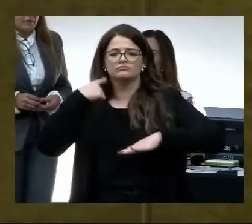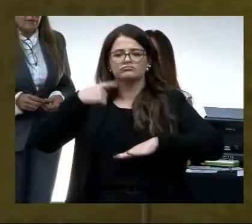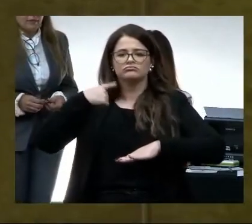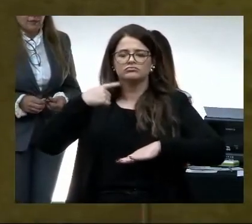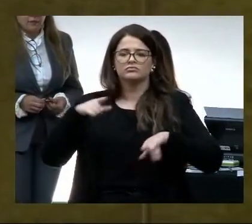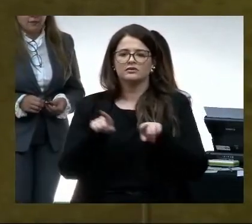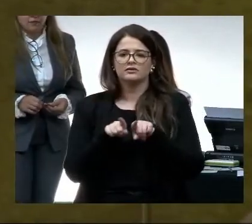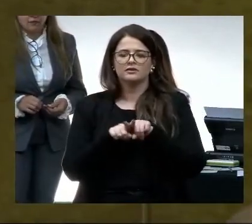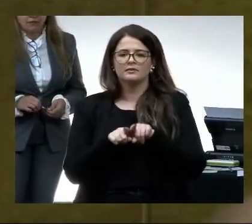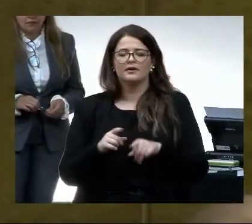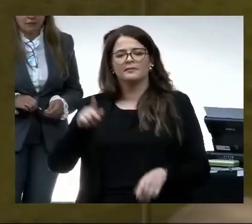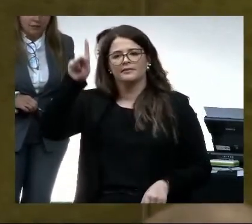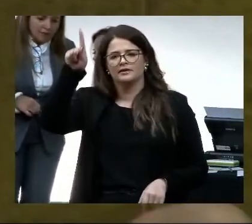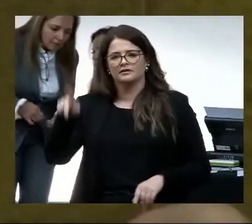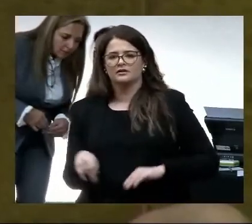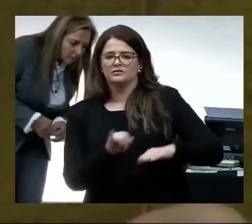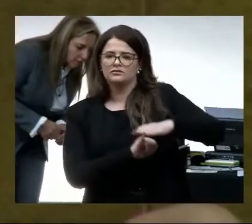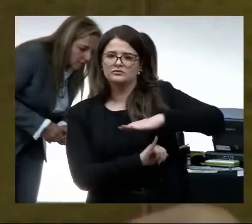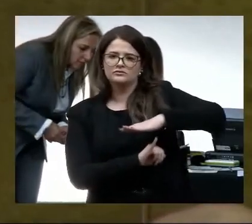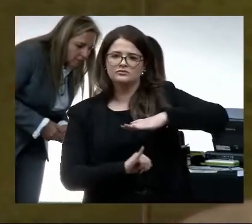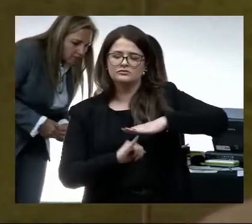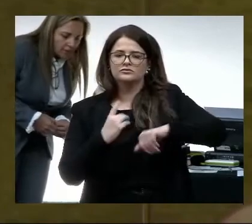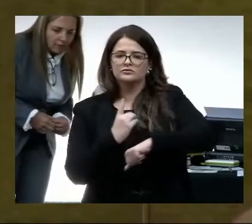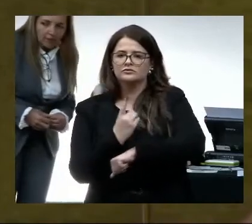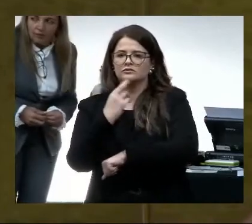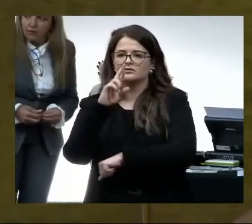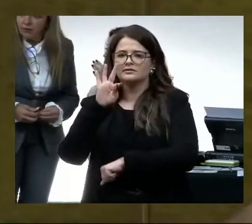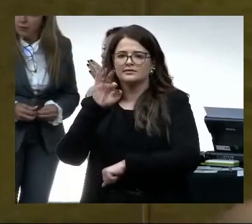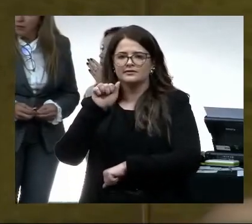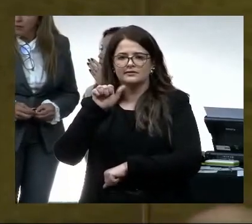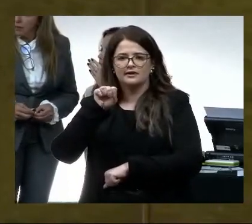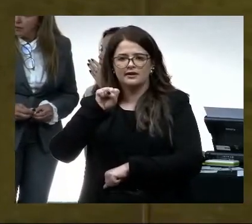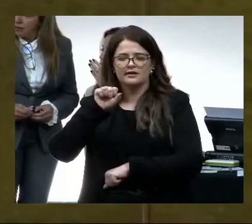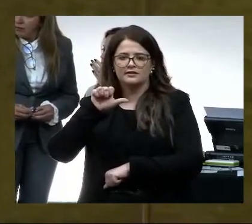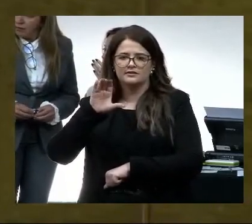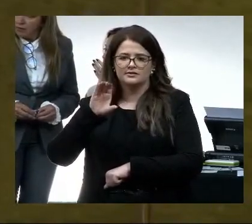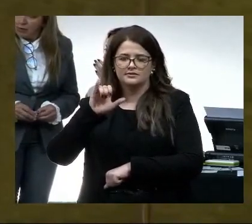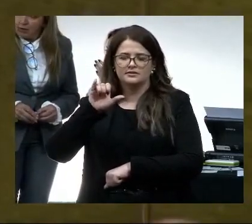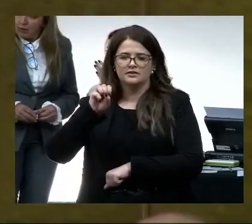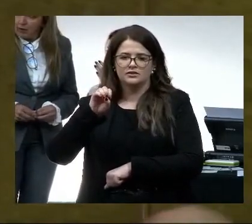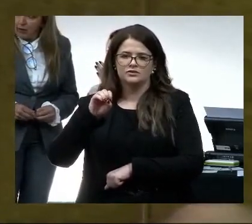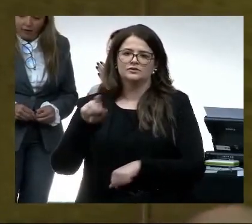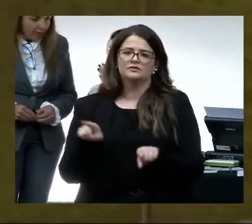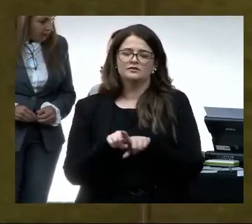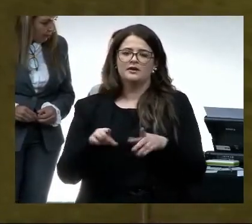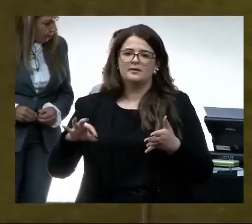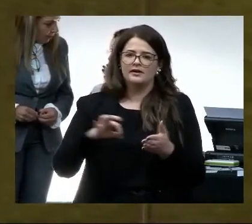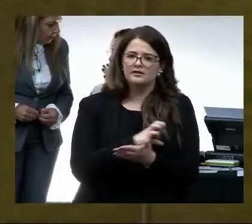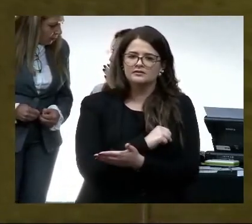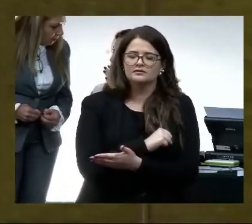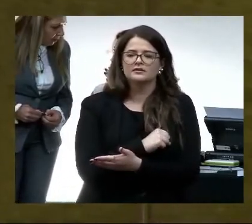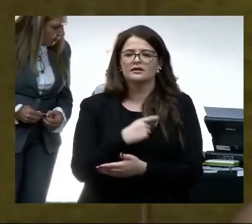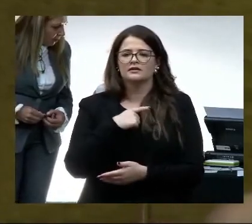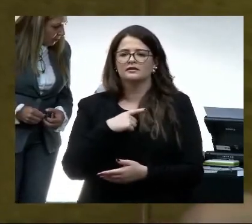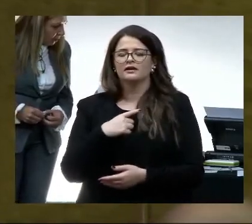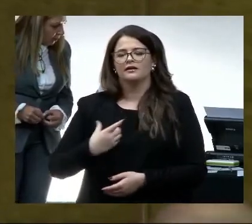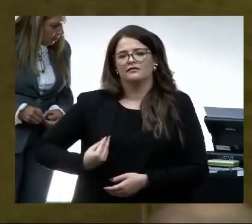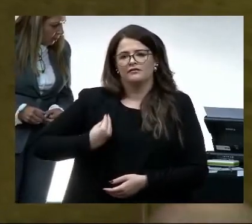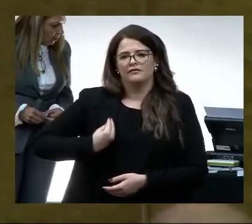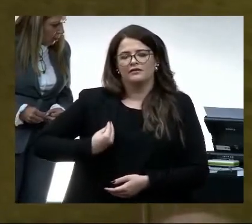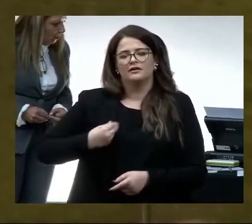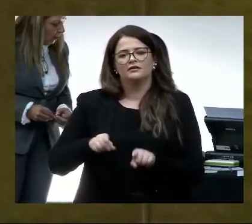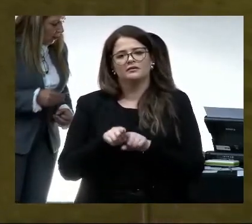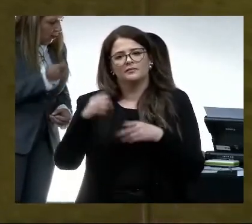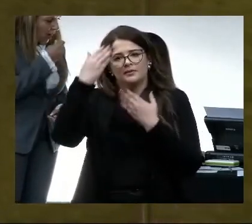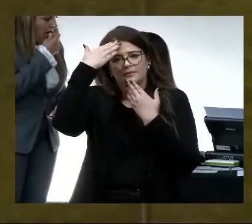Federação Nacional dos Institutos, doutor Tarcísio Cretes. Registrar também as presenças e